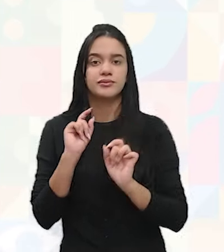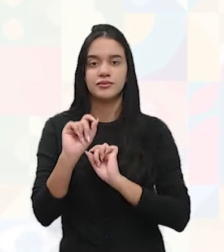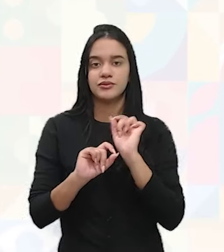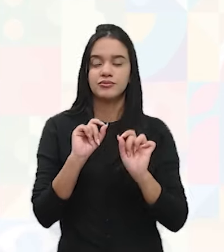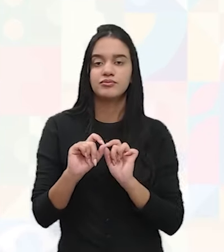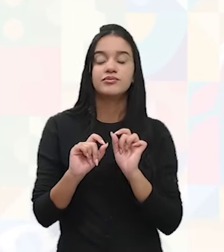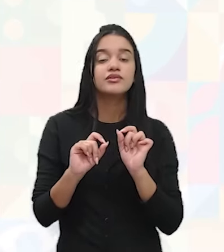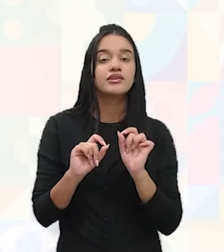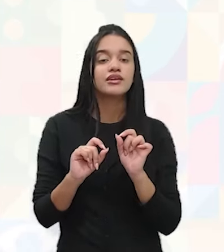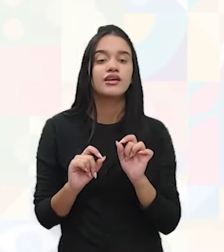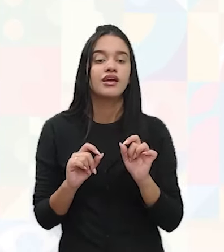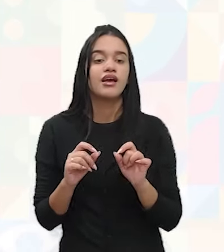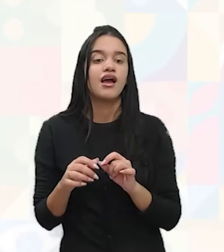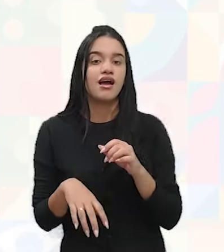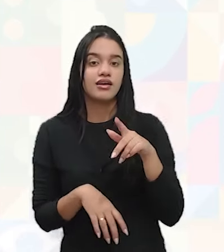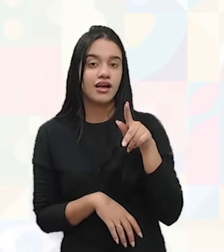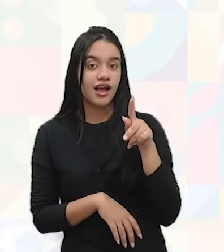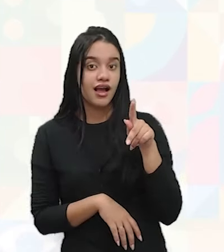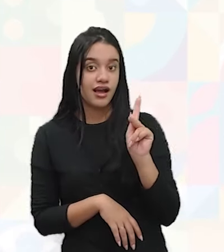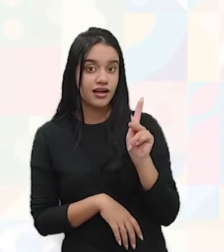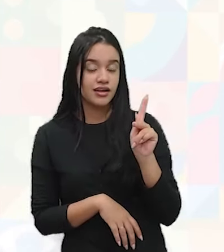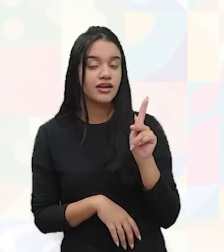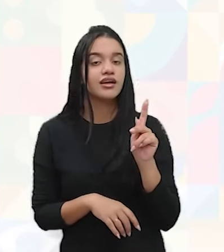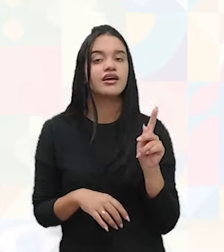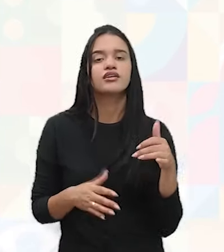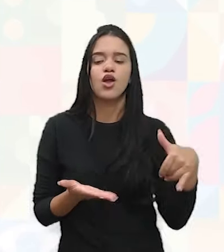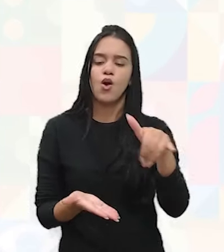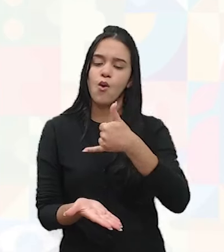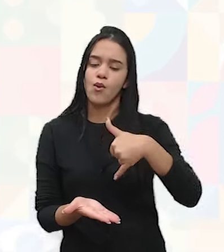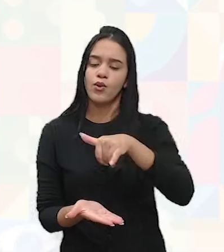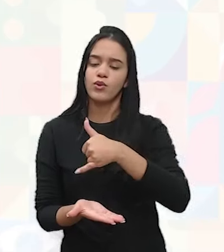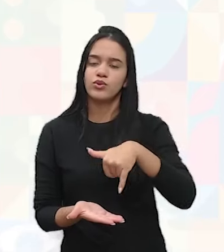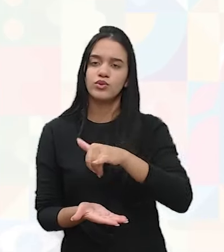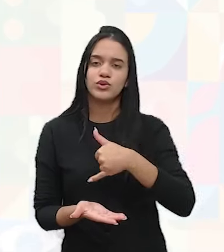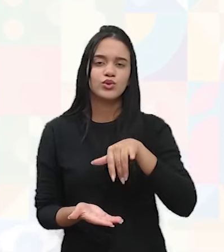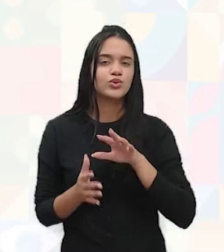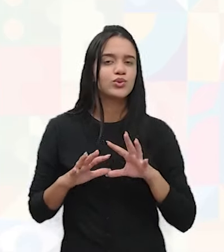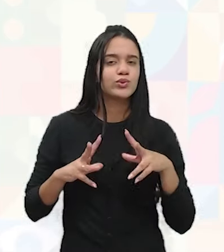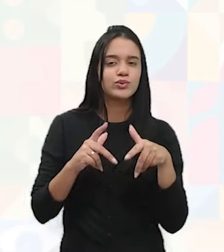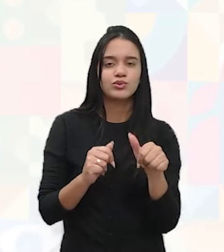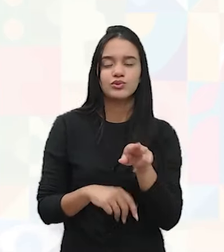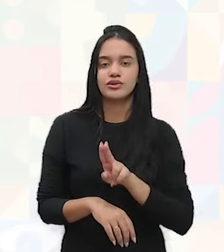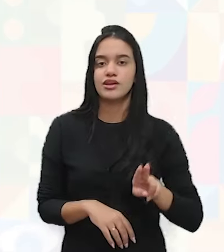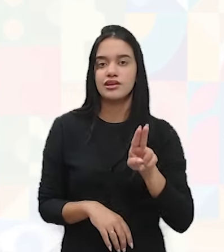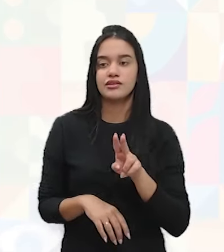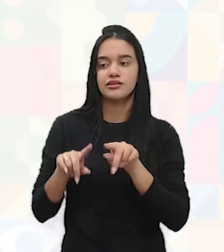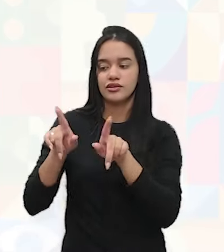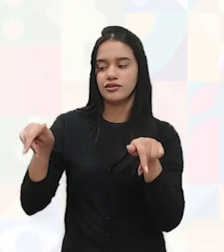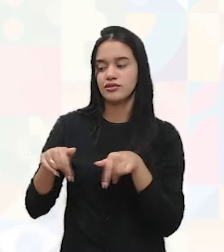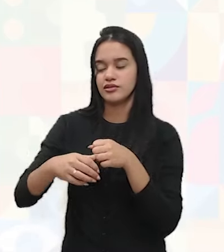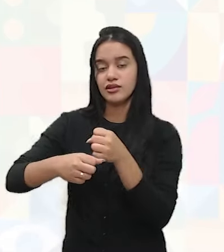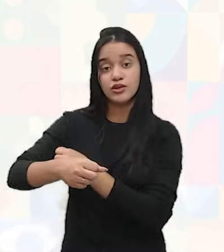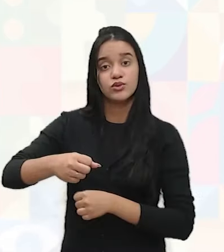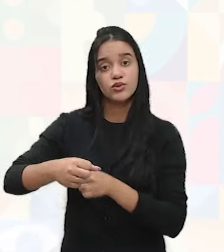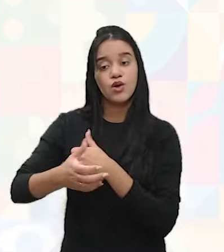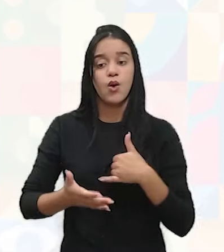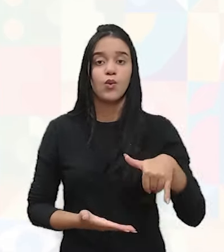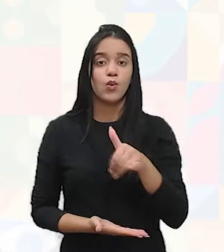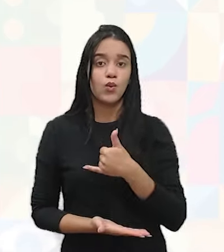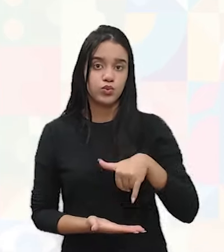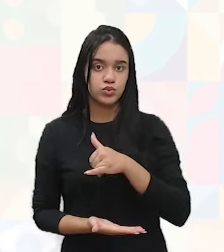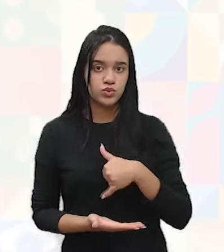k né que é de olhos né banha tudo que é utilizado em cozinha tá gorduras né